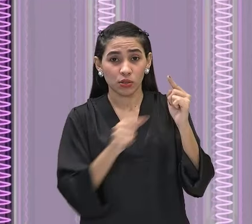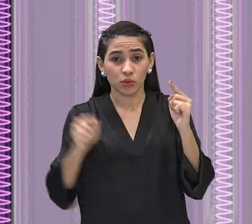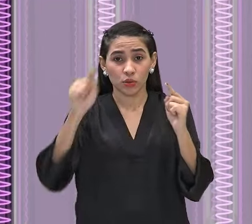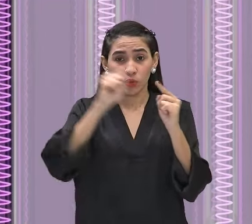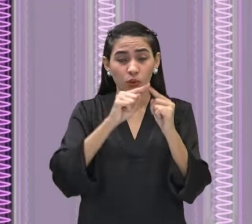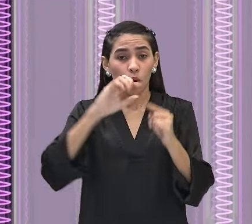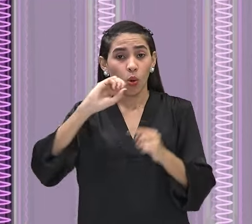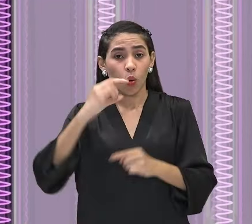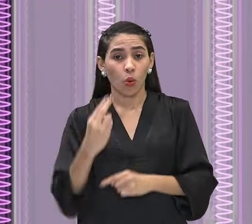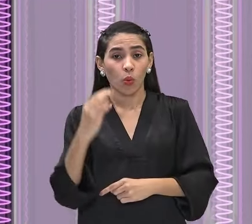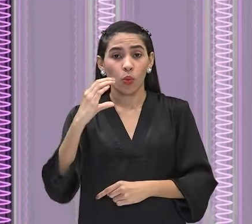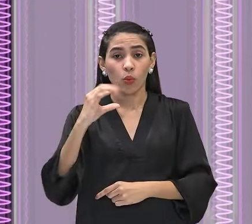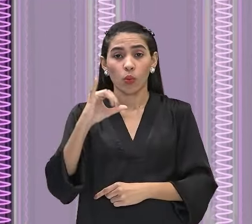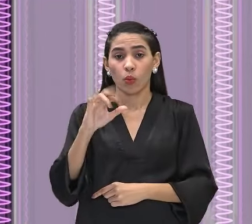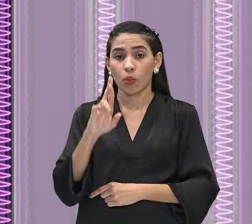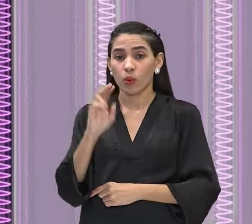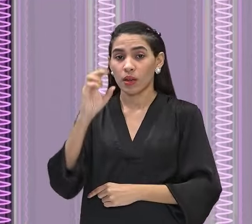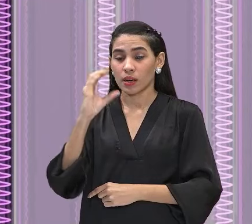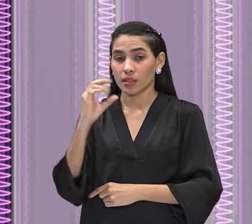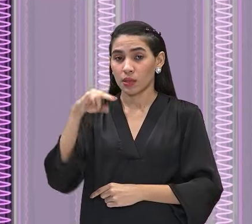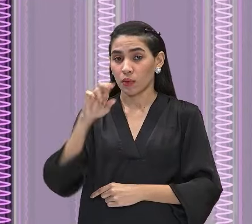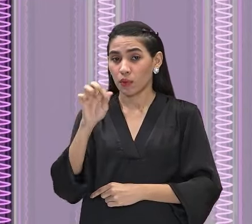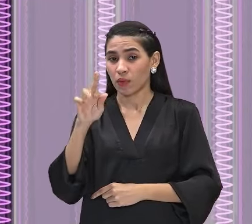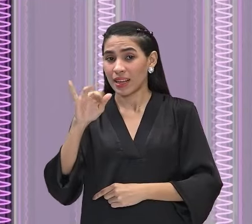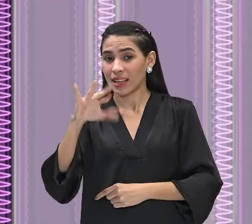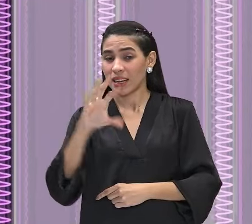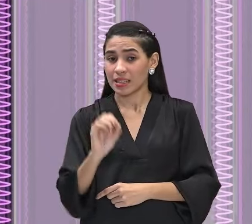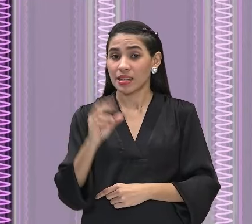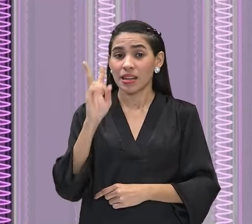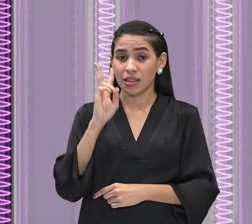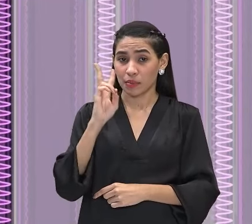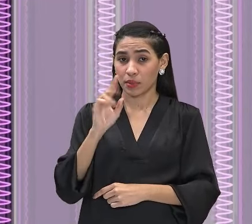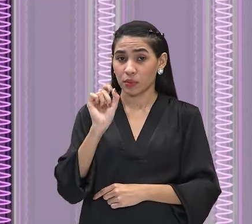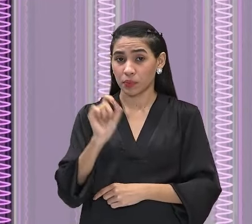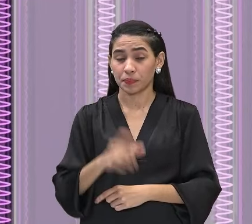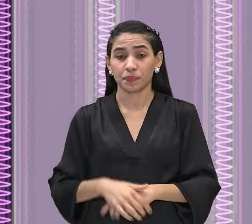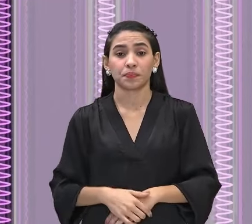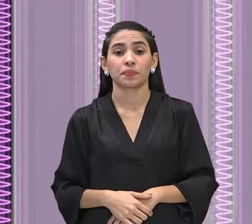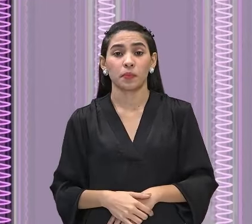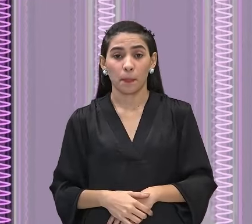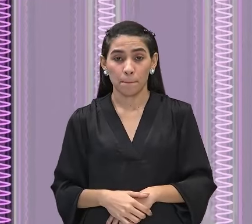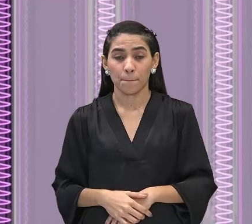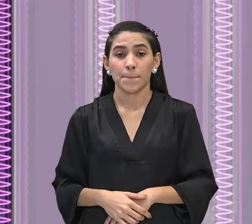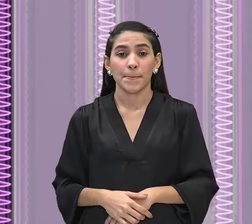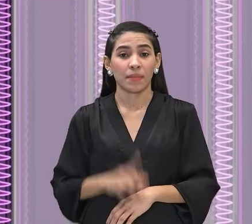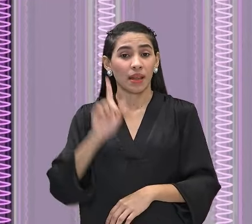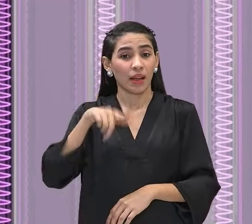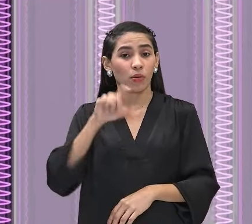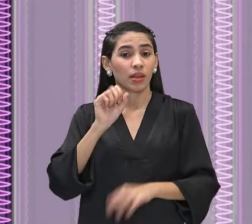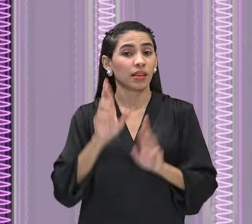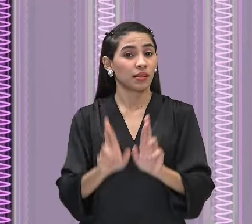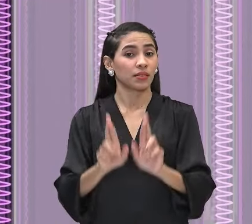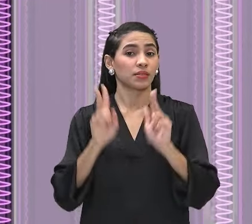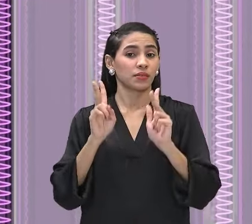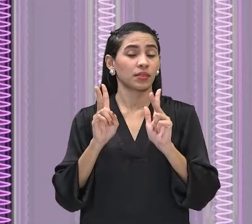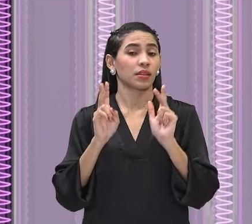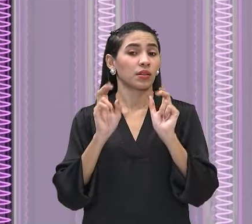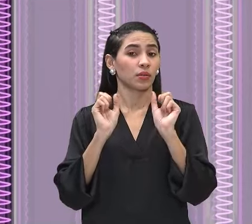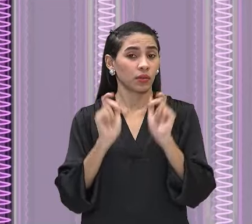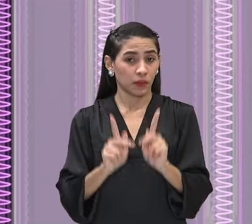círculo Lembrando que essas coisas elas eh são coisas diferentes